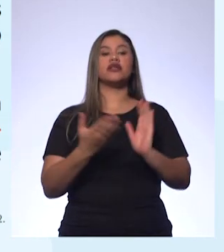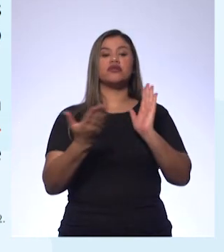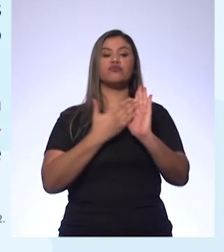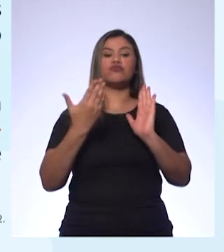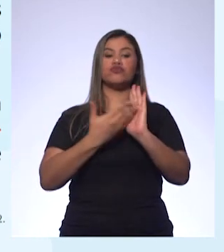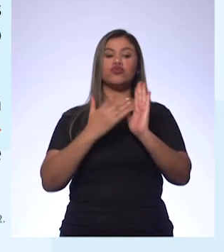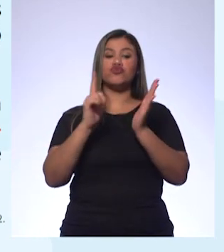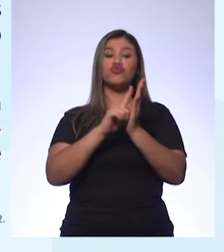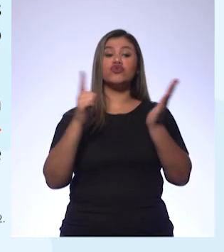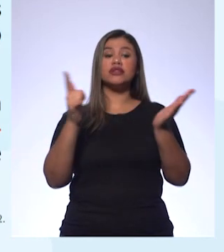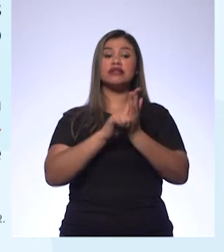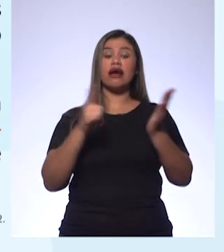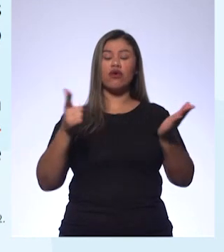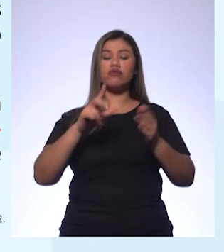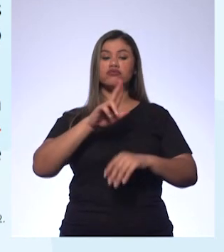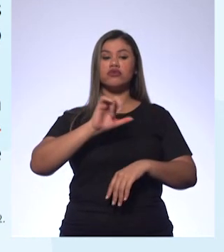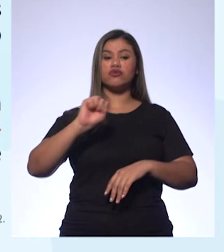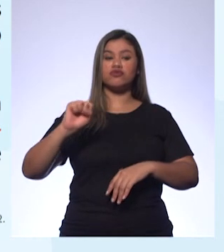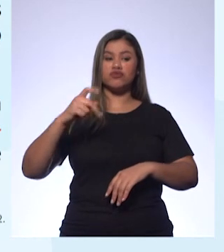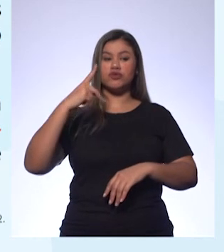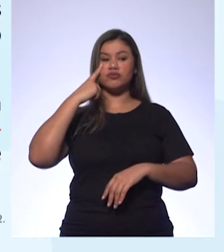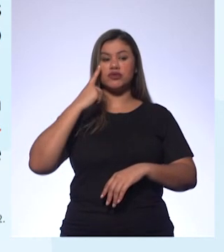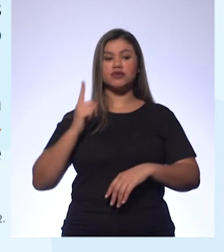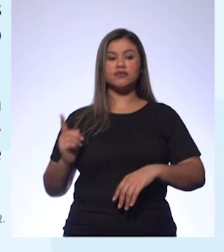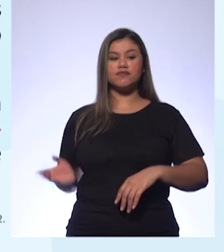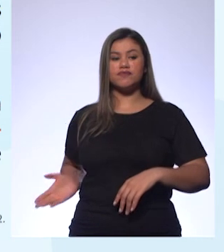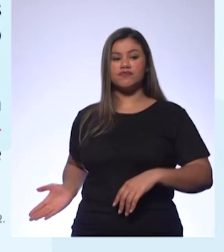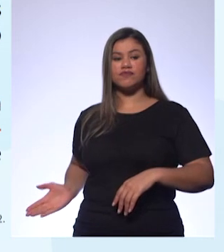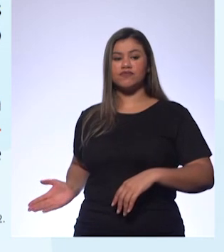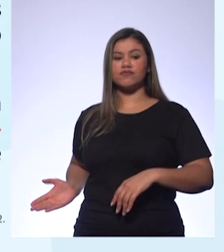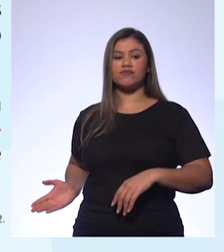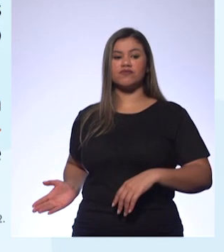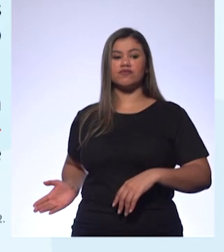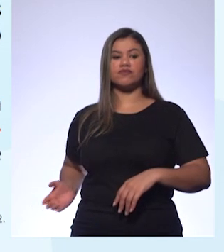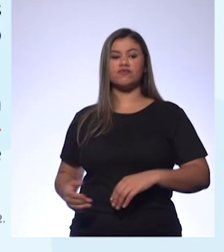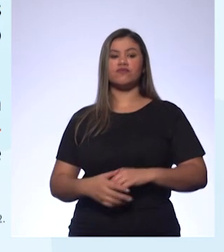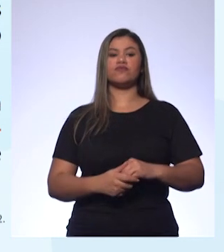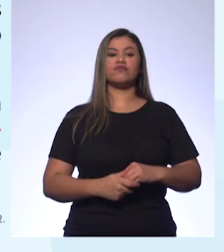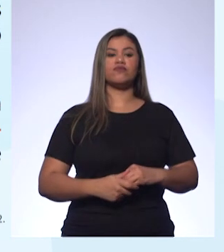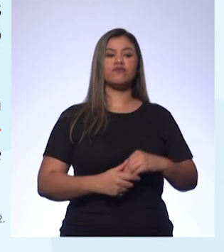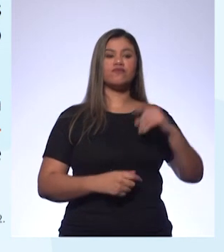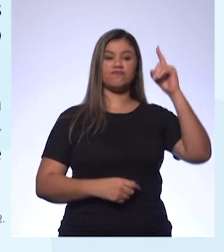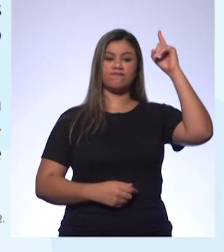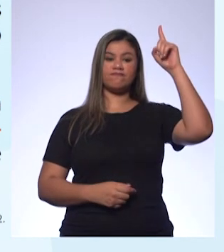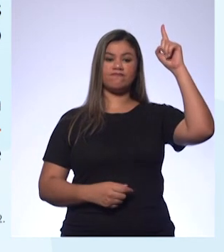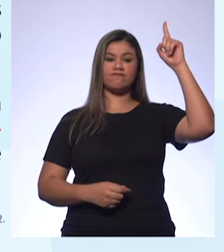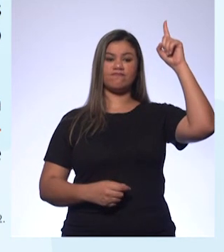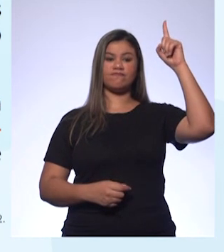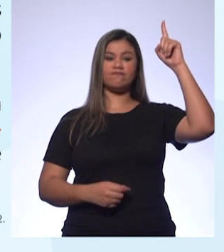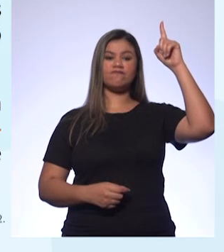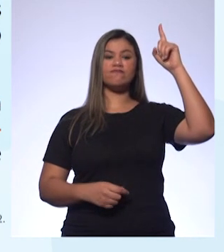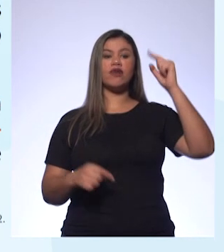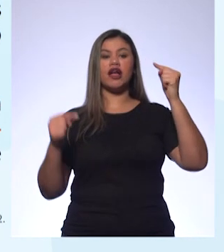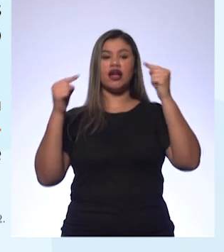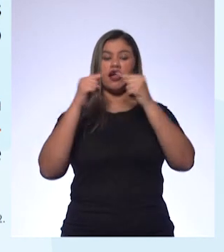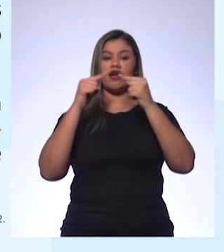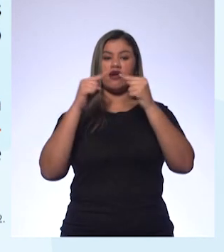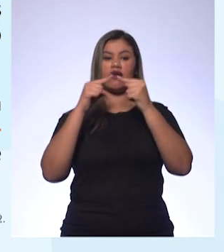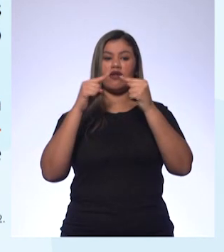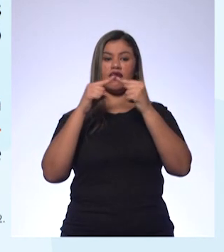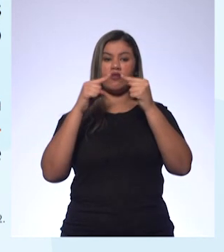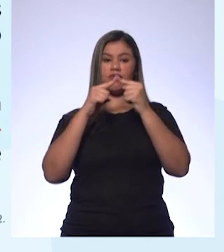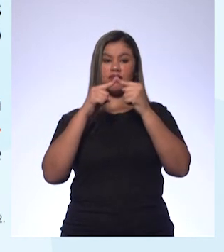né? Disponível, aí tem ali, ó, Jornal da USP, Ciência, Pesquisadores do Instituto de Ciência Biomédicas,